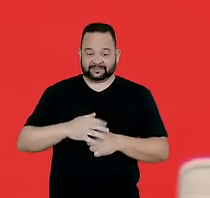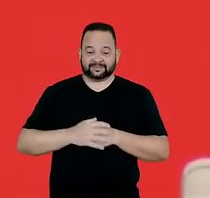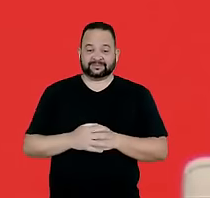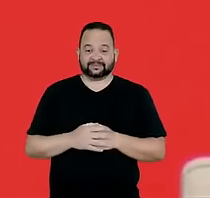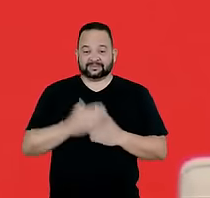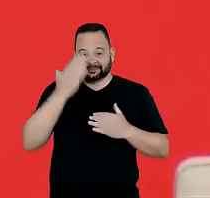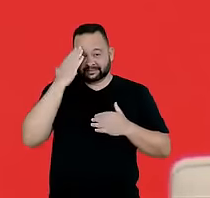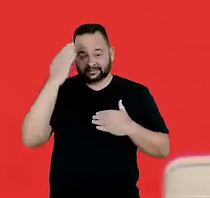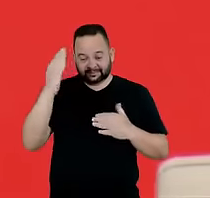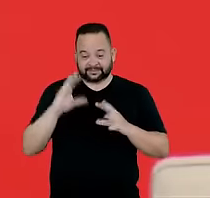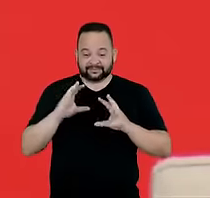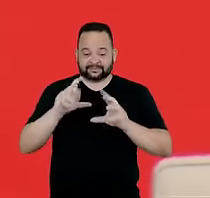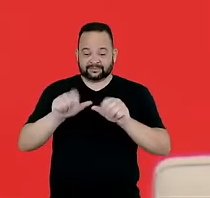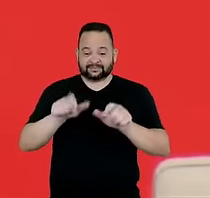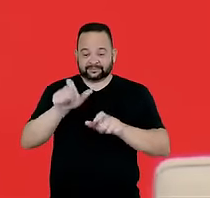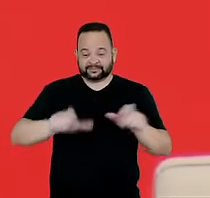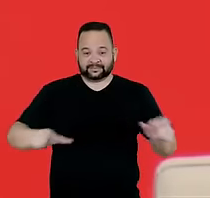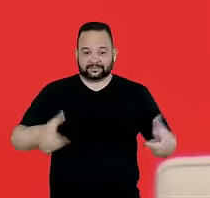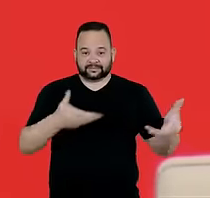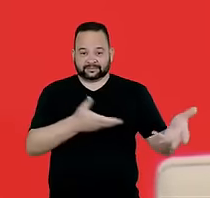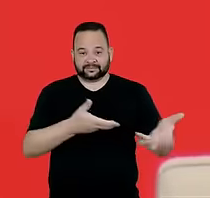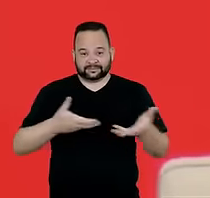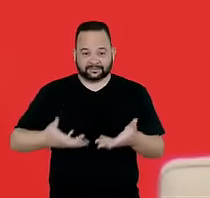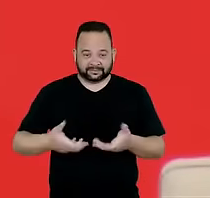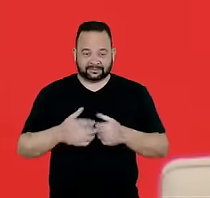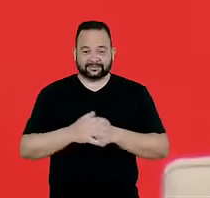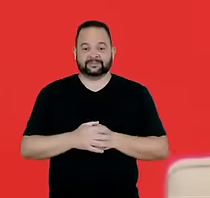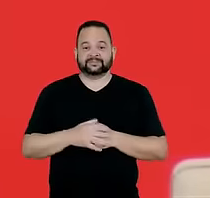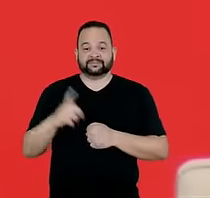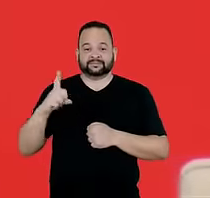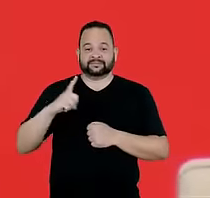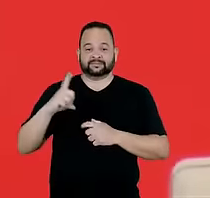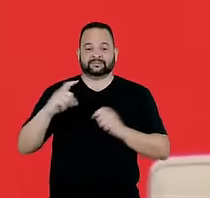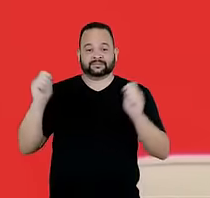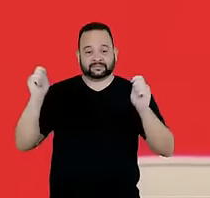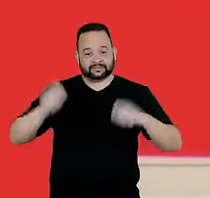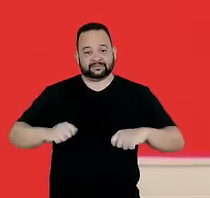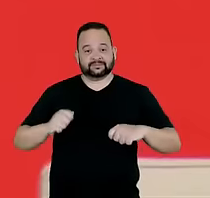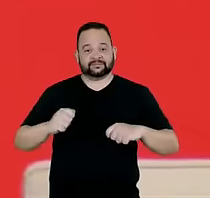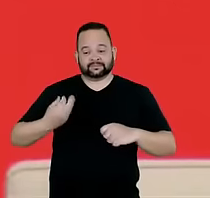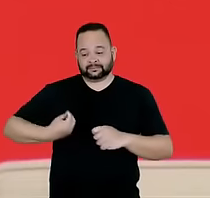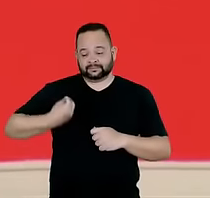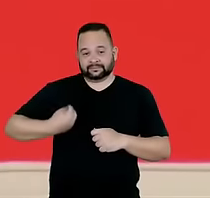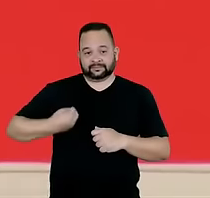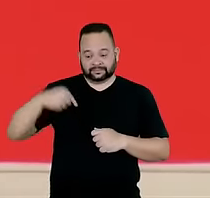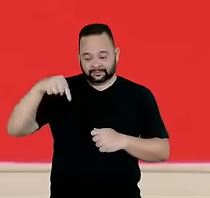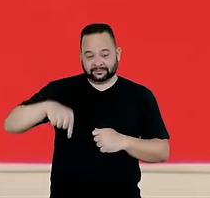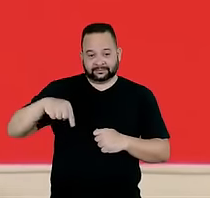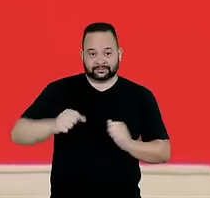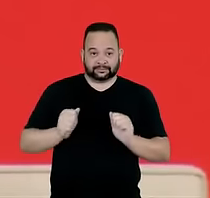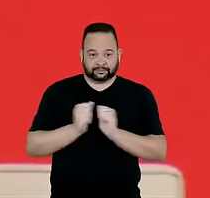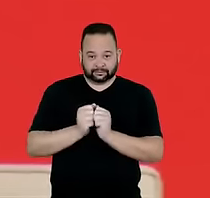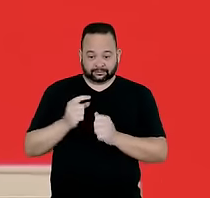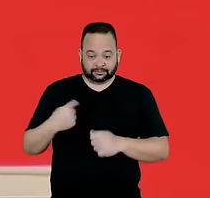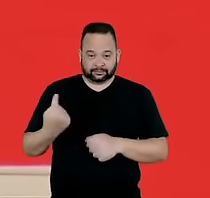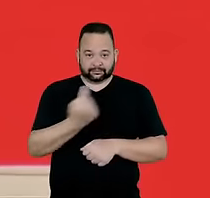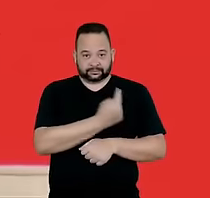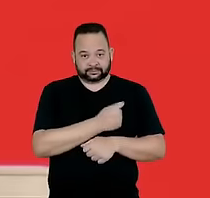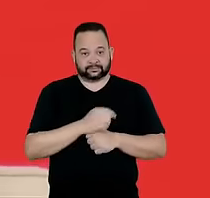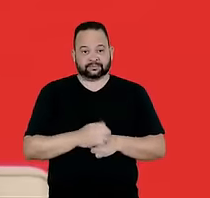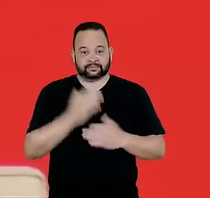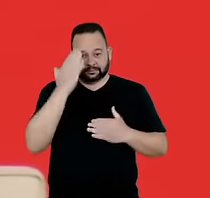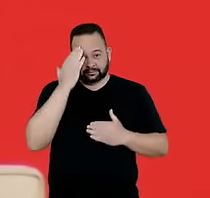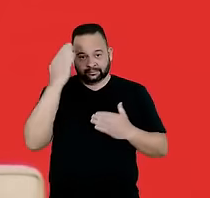convidados por abrirem o espaço em suas agendas para estarem aqui com a gente e obrigado a toda a nossa